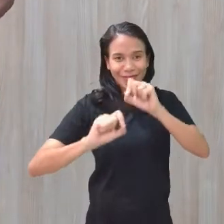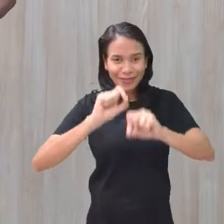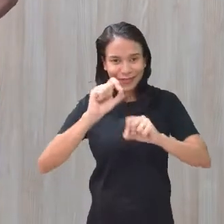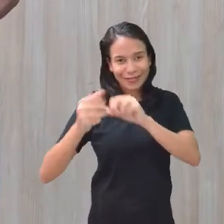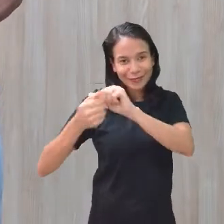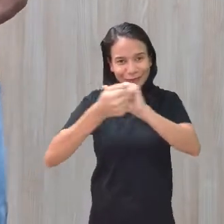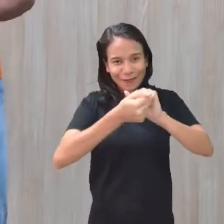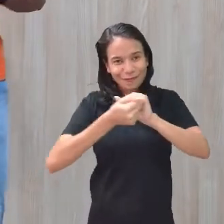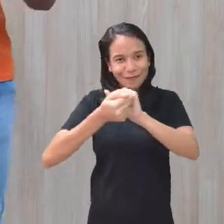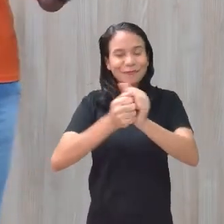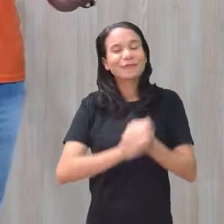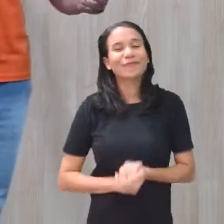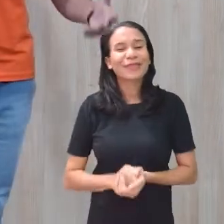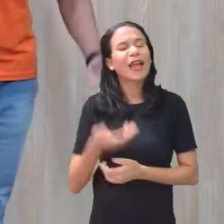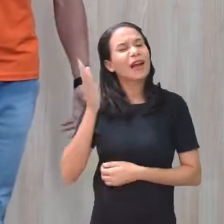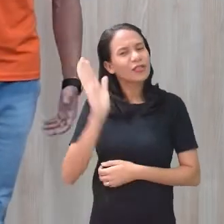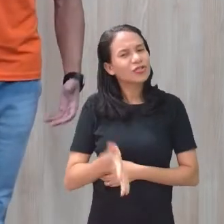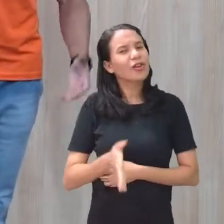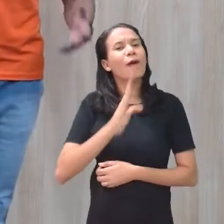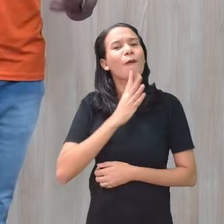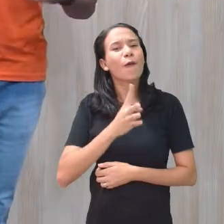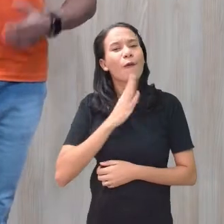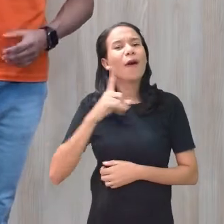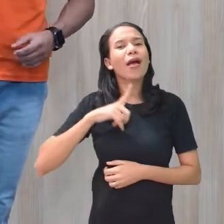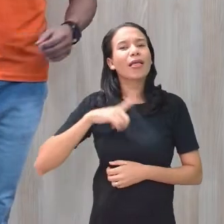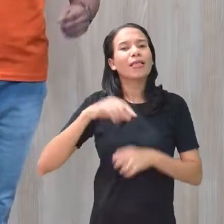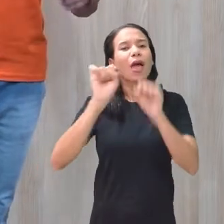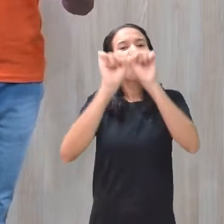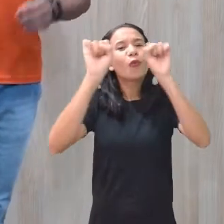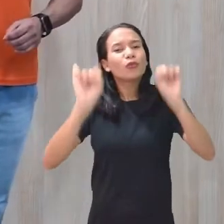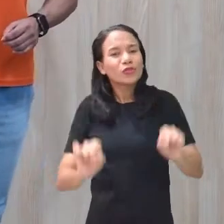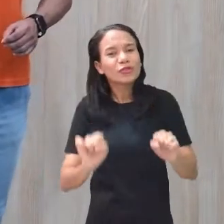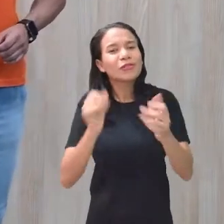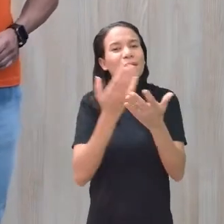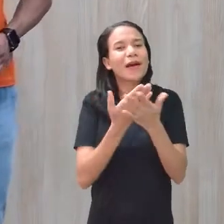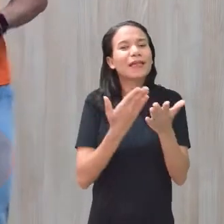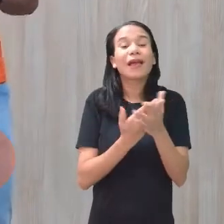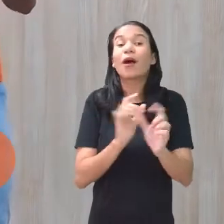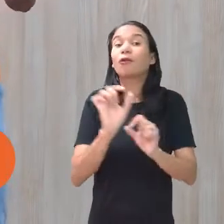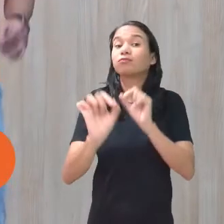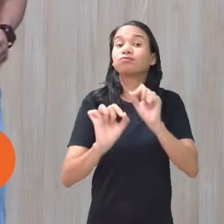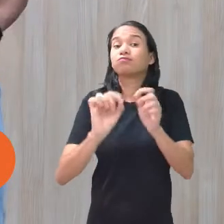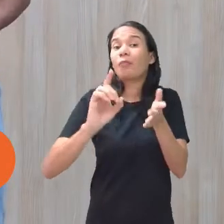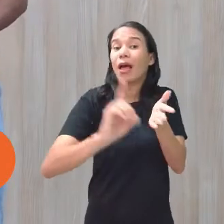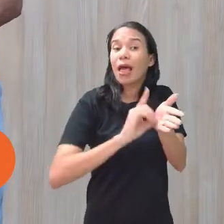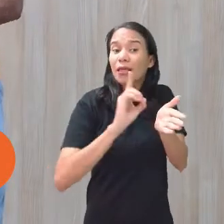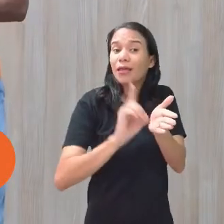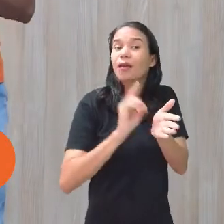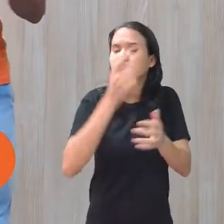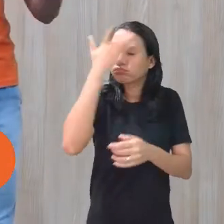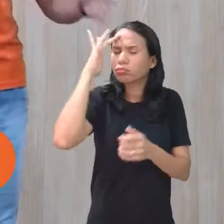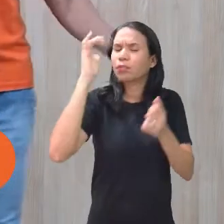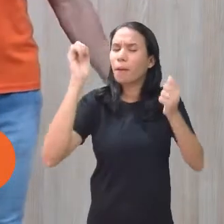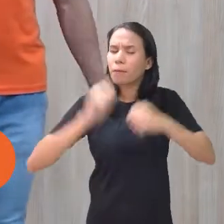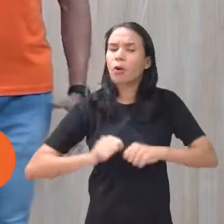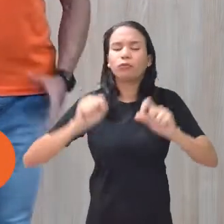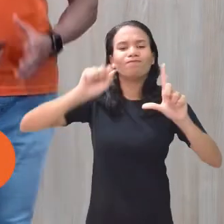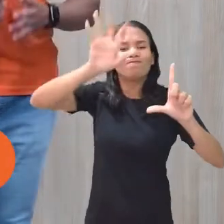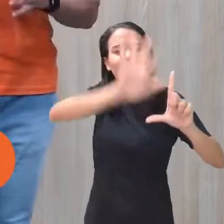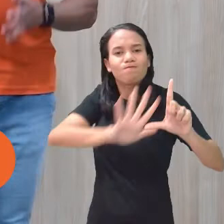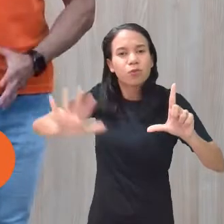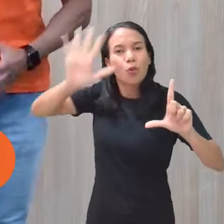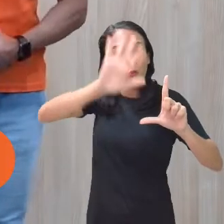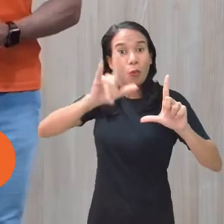aí conosco, certo? Como você sabe, o nosso sistema de aula é um sistema de aula digital, onde você pode estar acompanhando